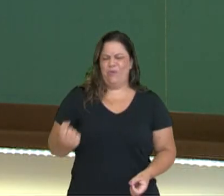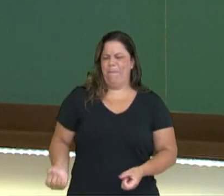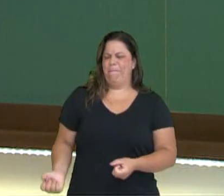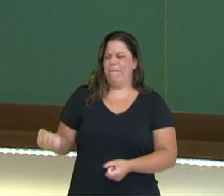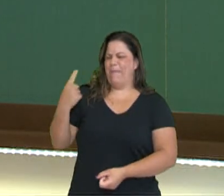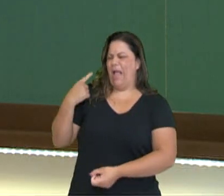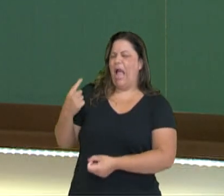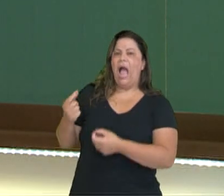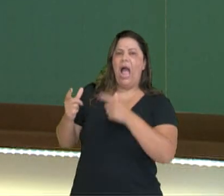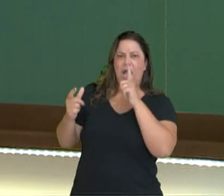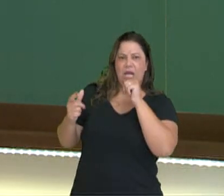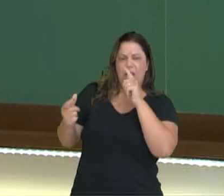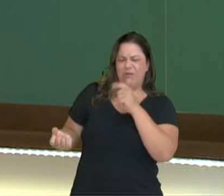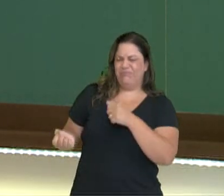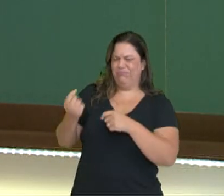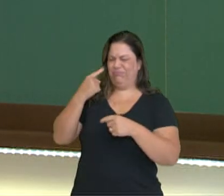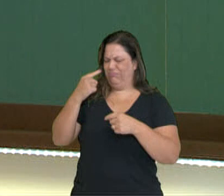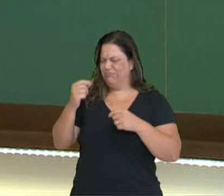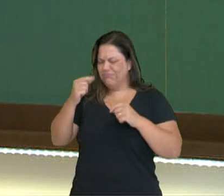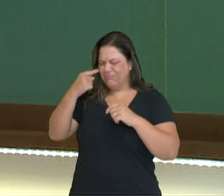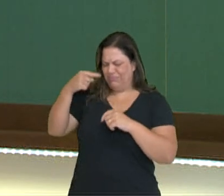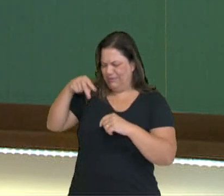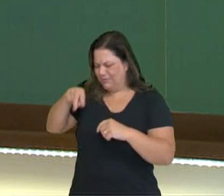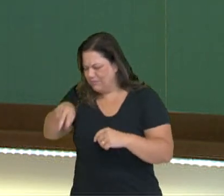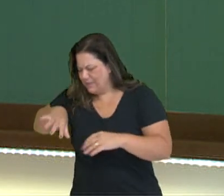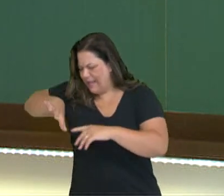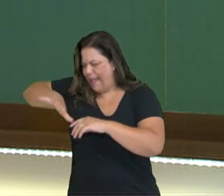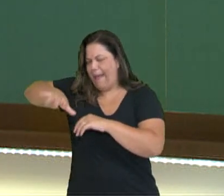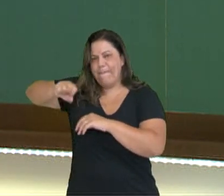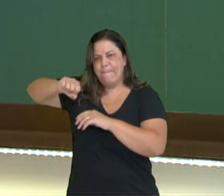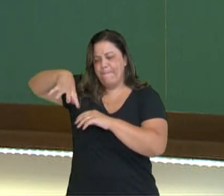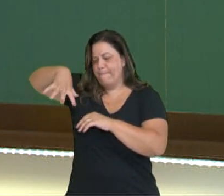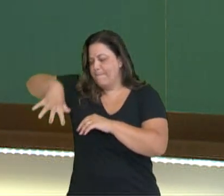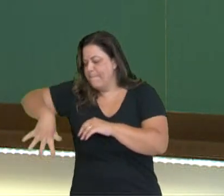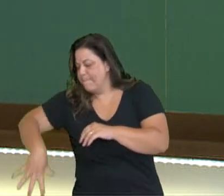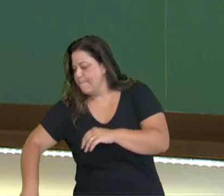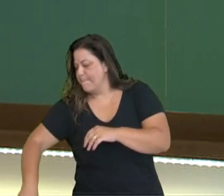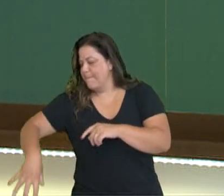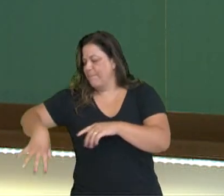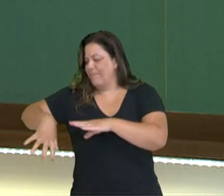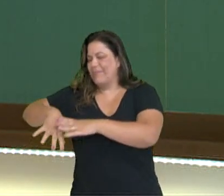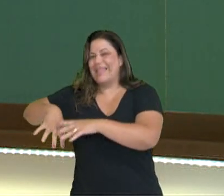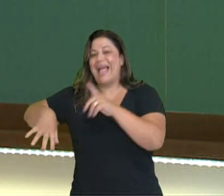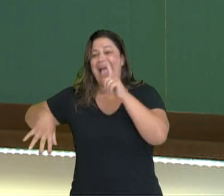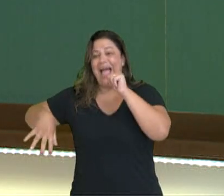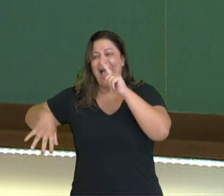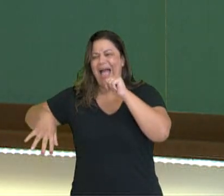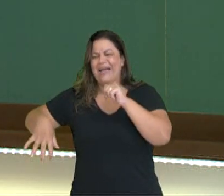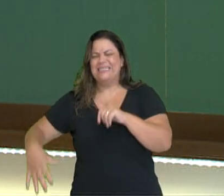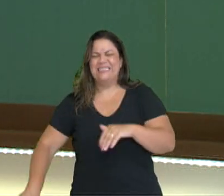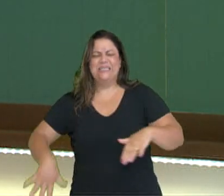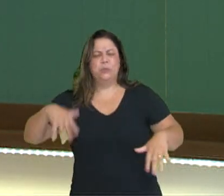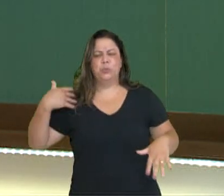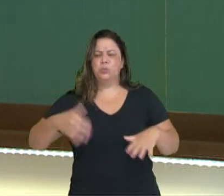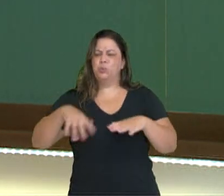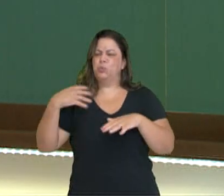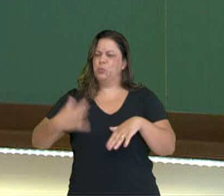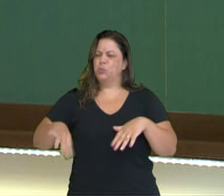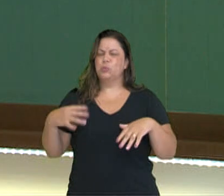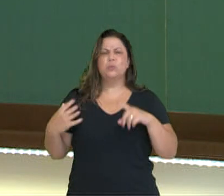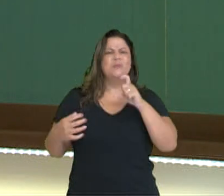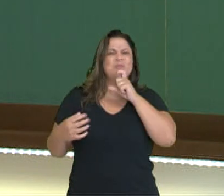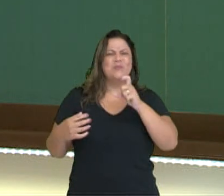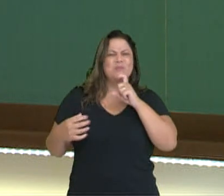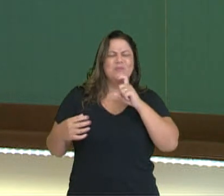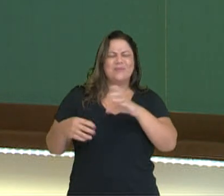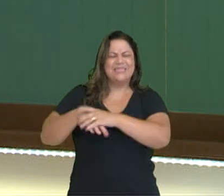rosto, inclinei-me mais até mergulhar as pontas dos dedos na água. Tão gelada, estranhei enxugando